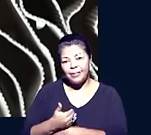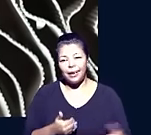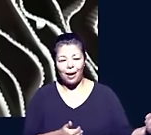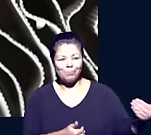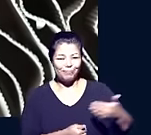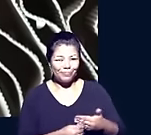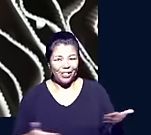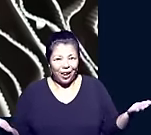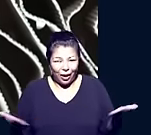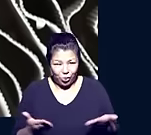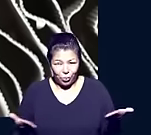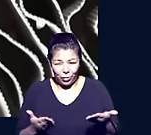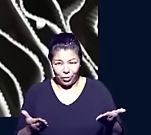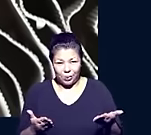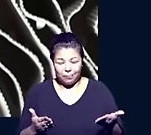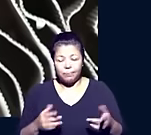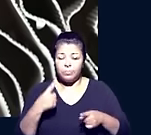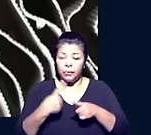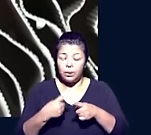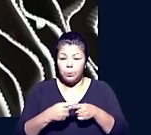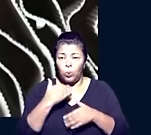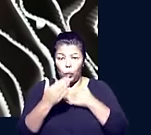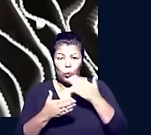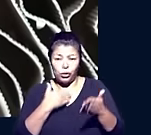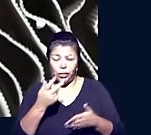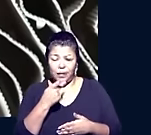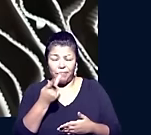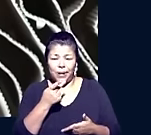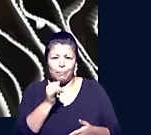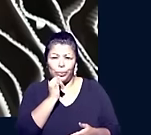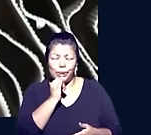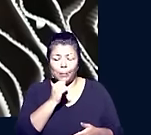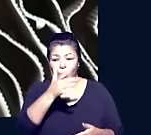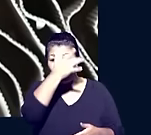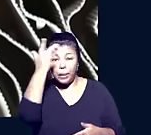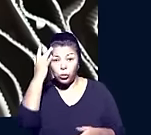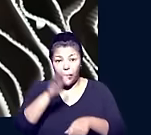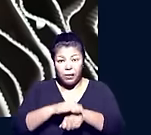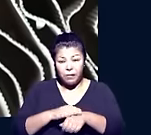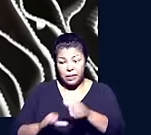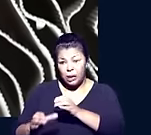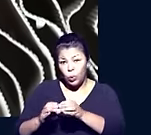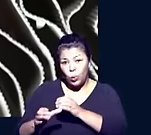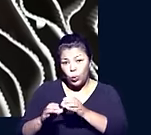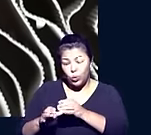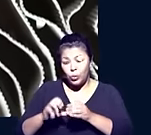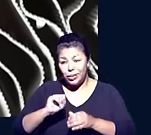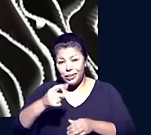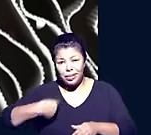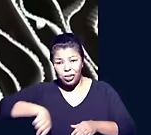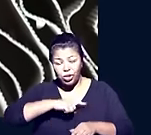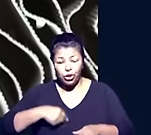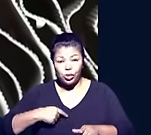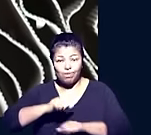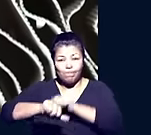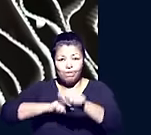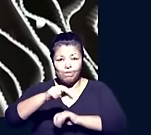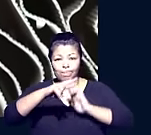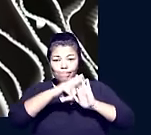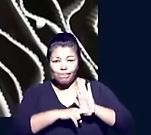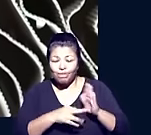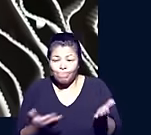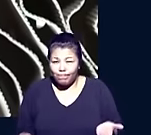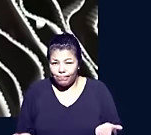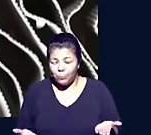partir do princípio que você vai garantir direito para quem vai optar por fazer concurso para um serviço público se a gente mudar a regra e a regra é eficiência